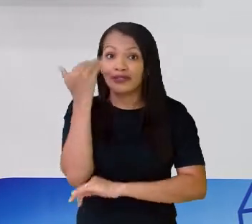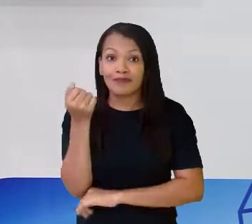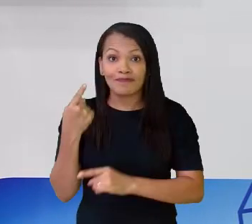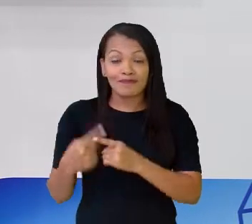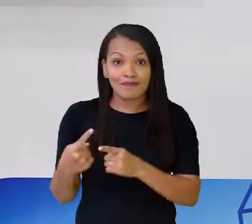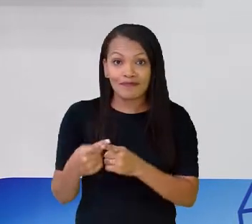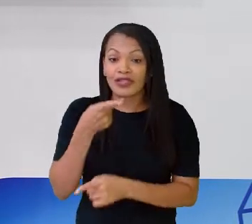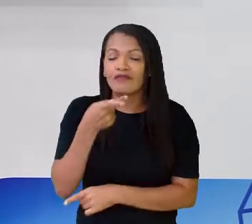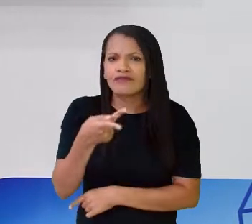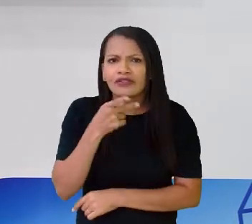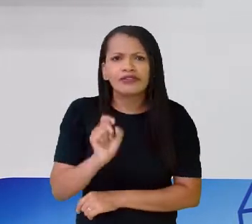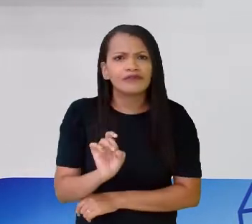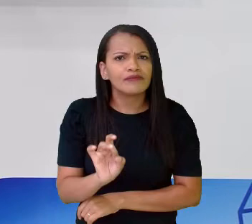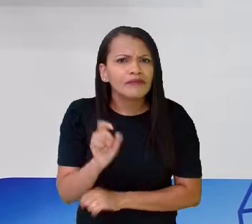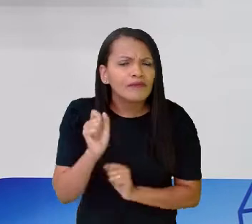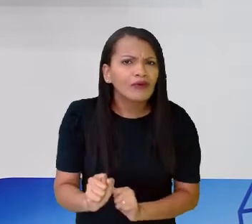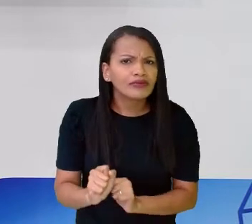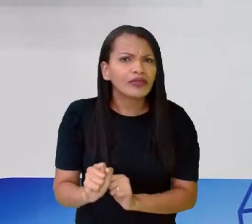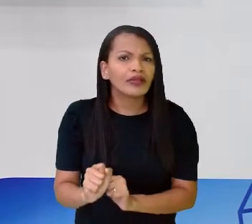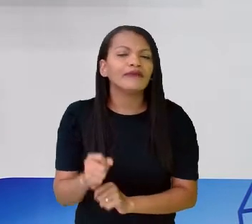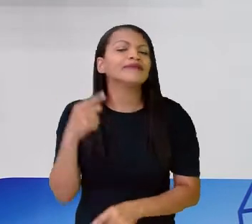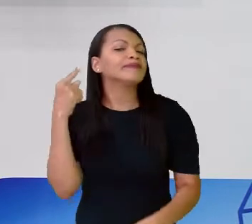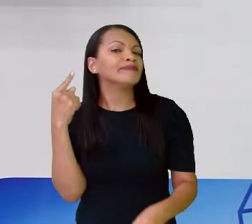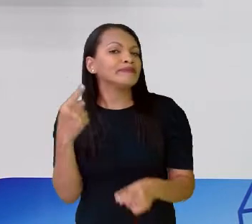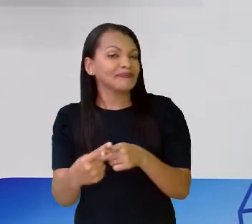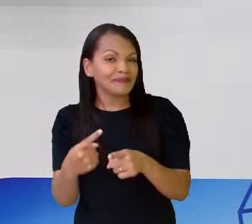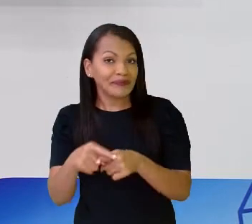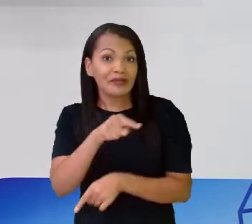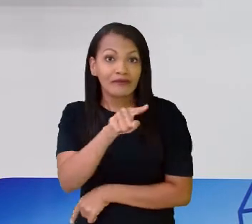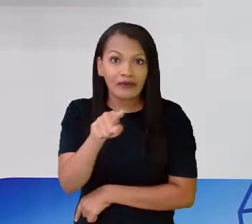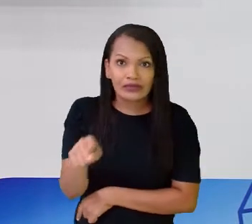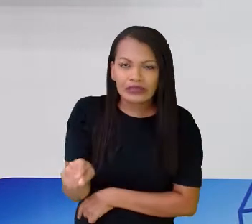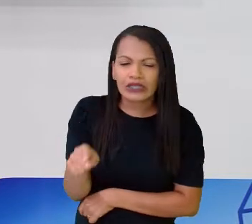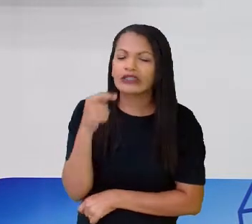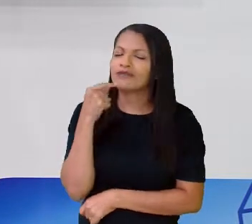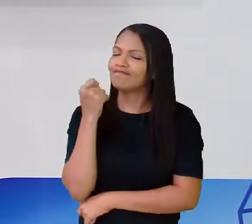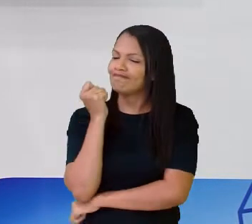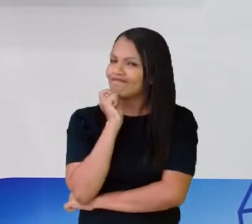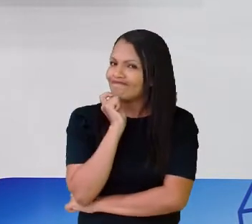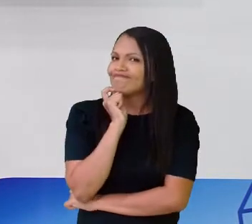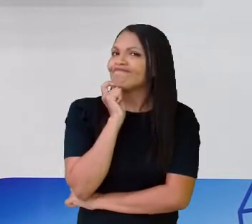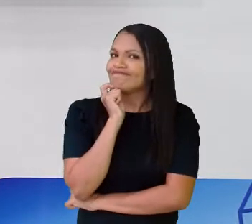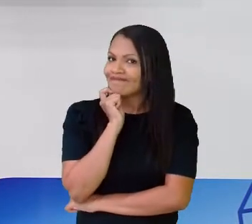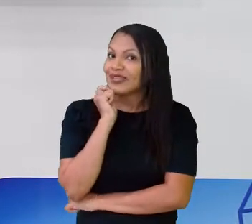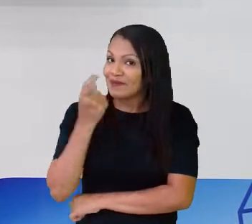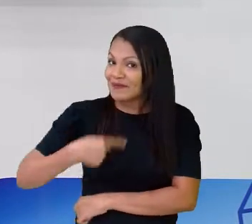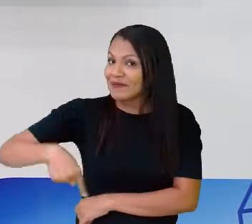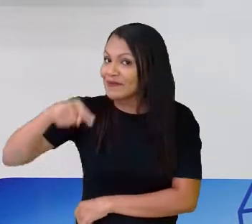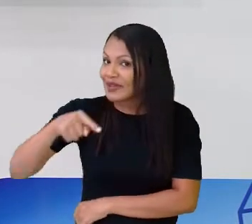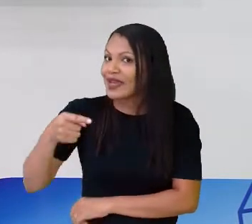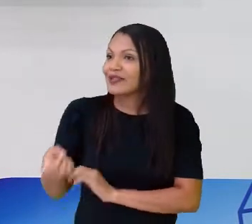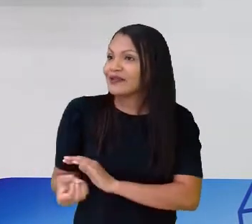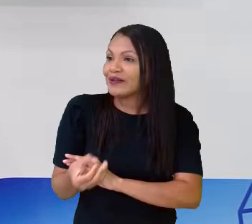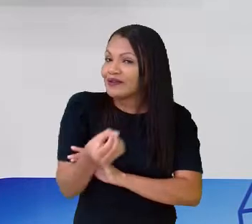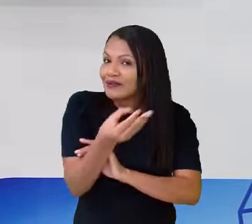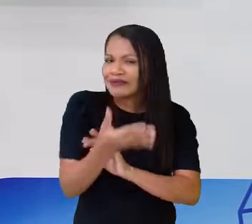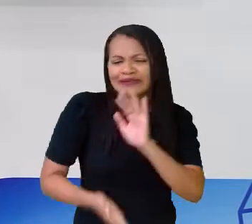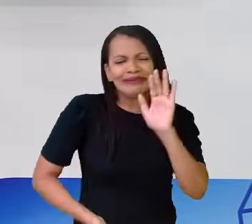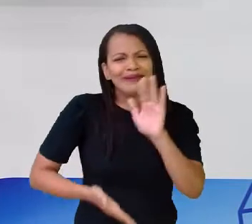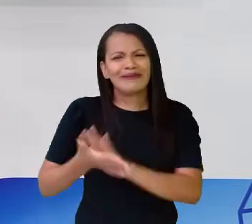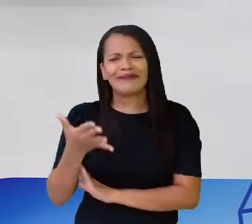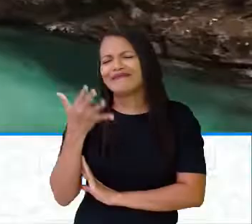quando você puder? Porque você tem que estar, olha, bem resistente para ir nesse lugar. É um